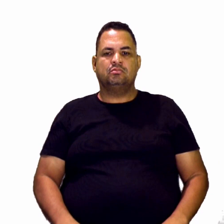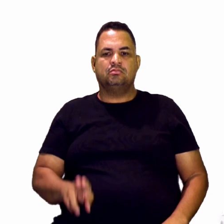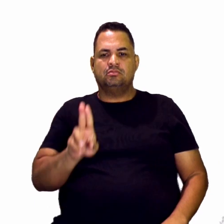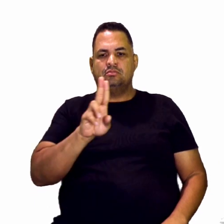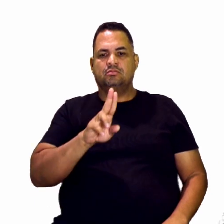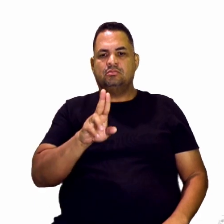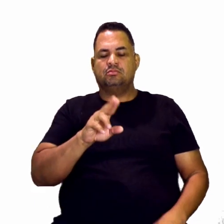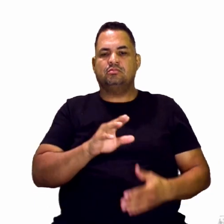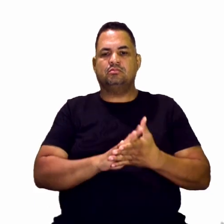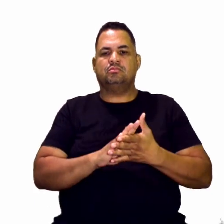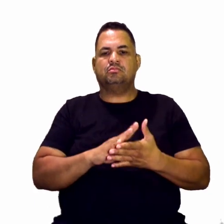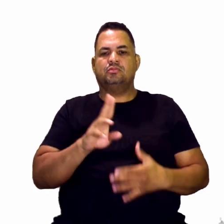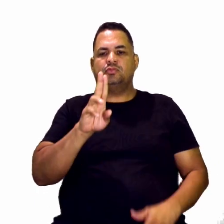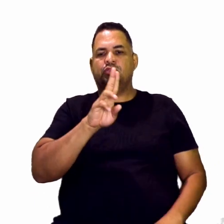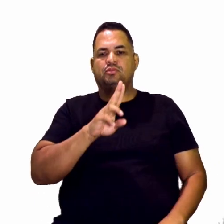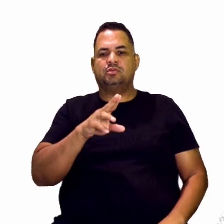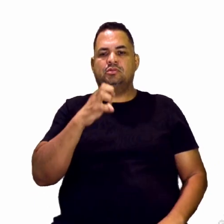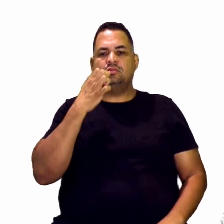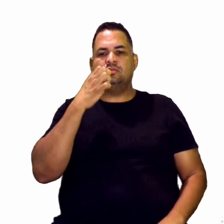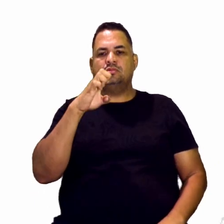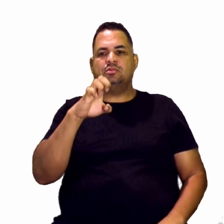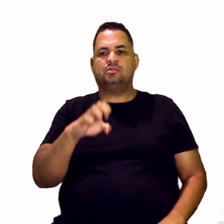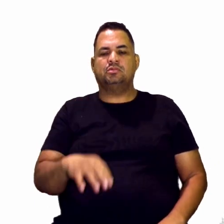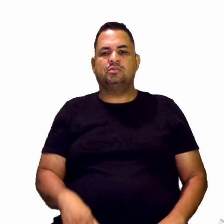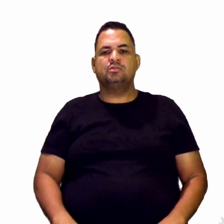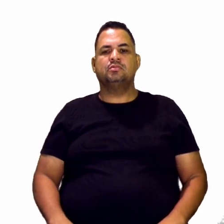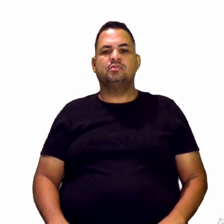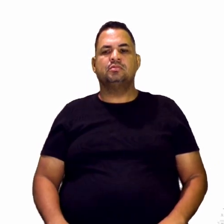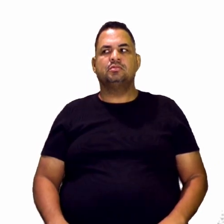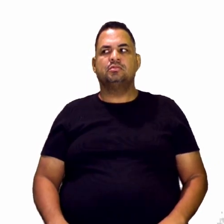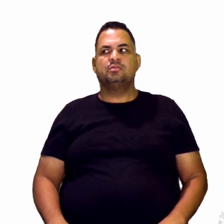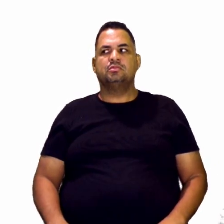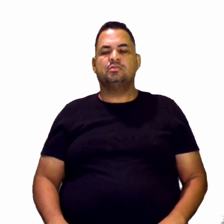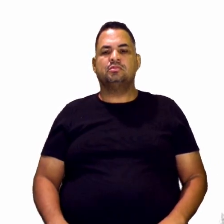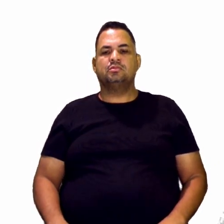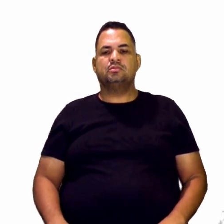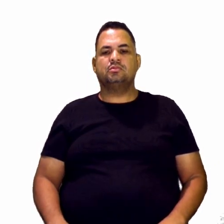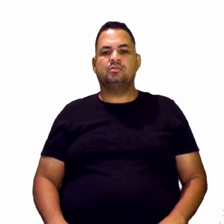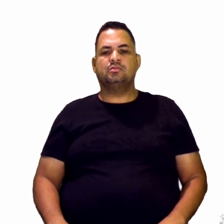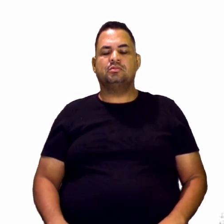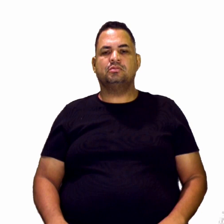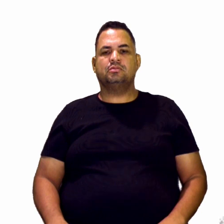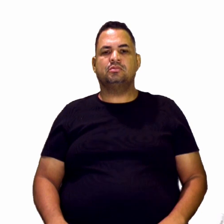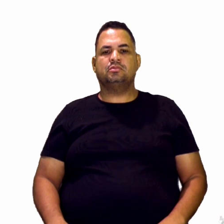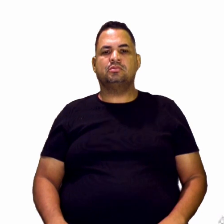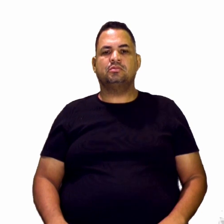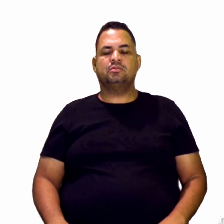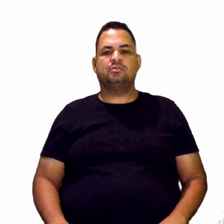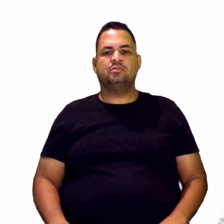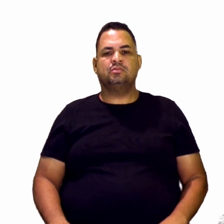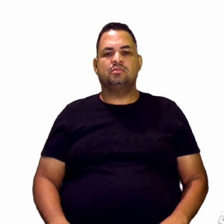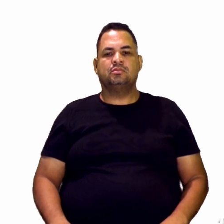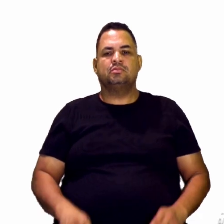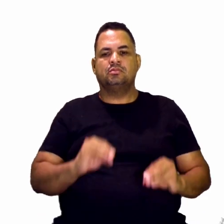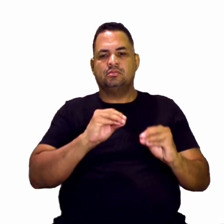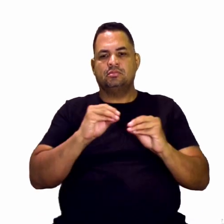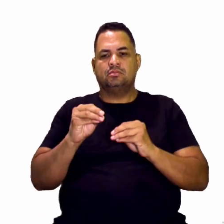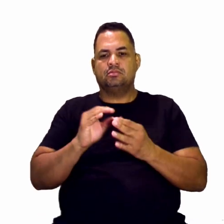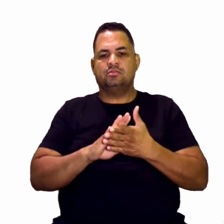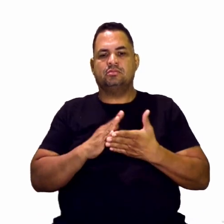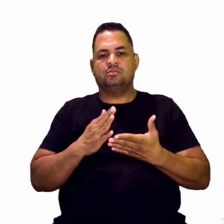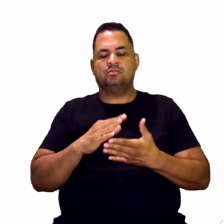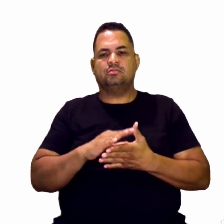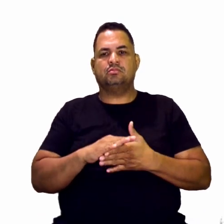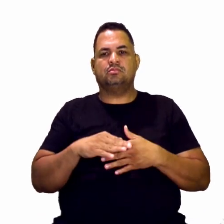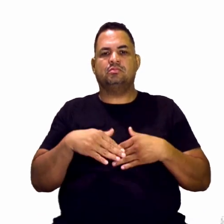gastar energia, né? Ela vai precisar fazer força para essa substância entrar. Então, a gente chama de transporte ativo. Já o transporte passivo é aquele